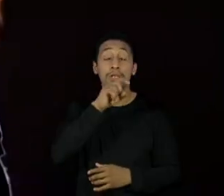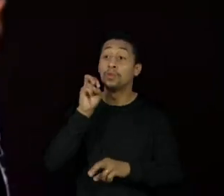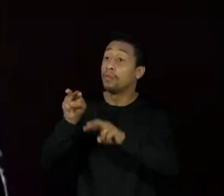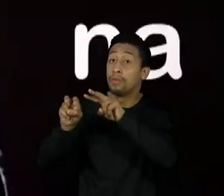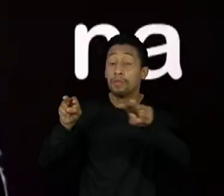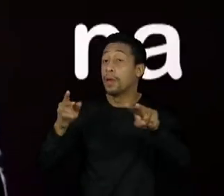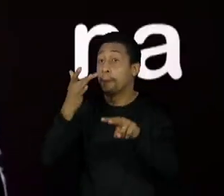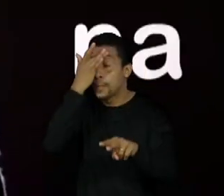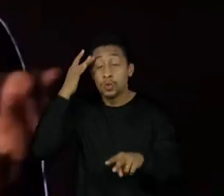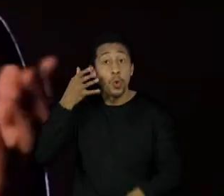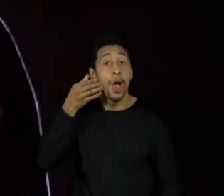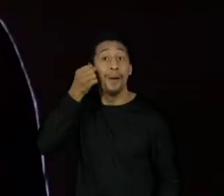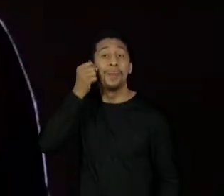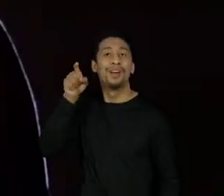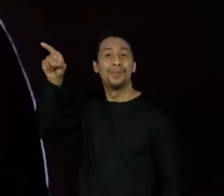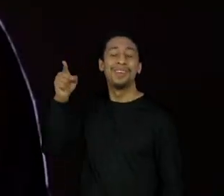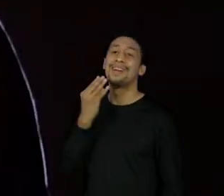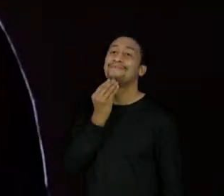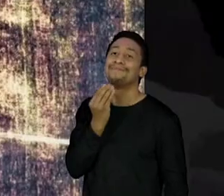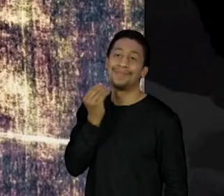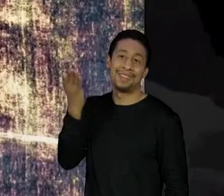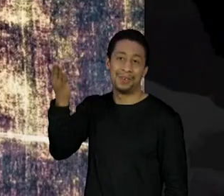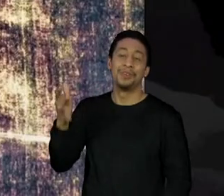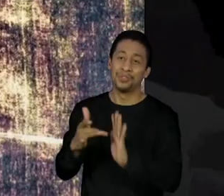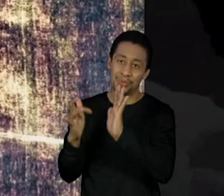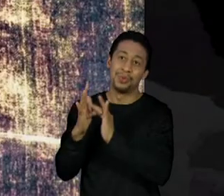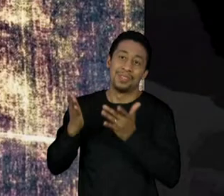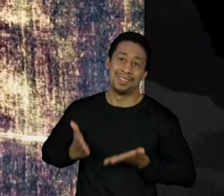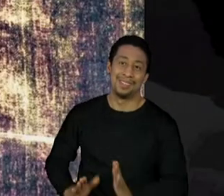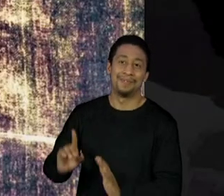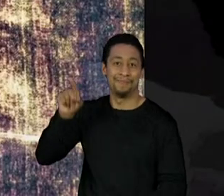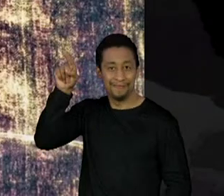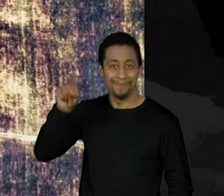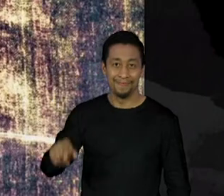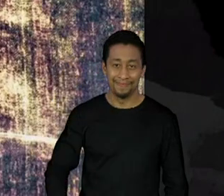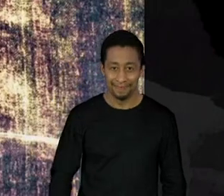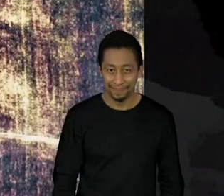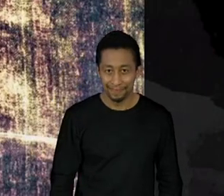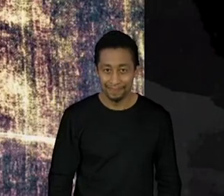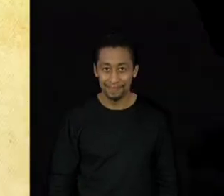na Palestina, onde Jesus cresceu.